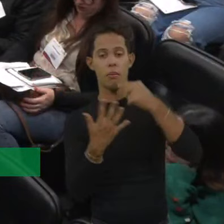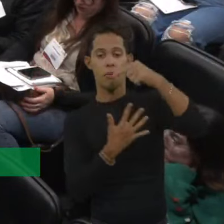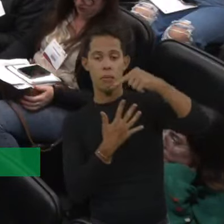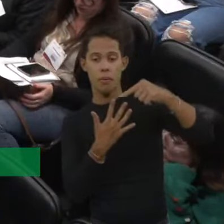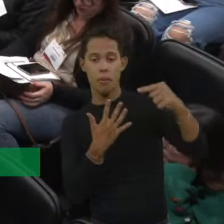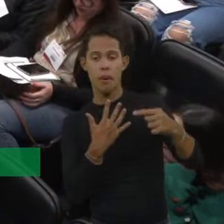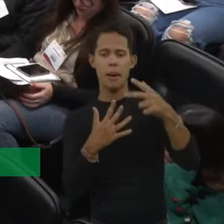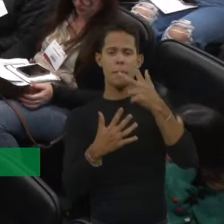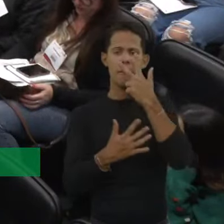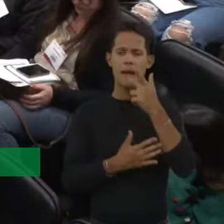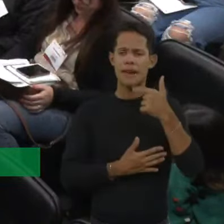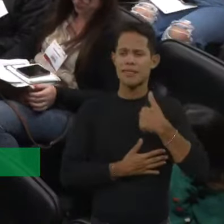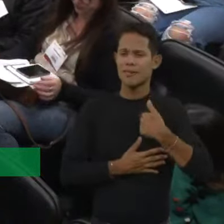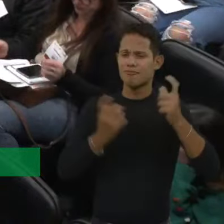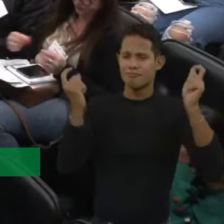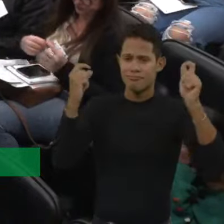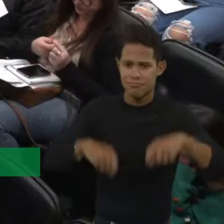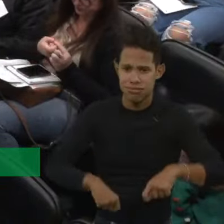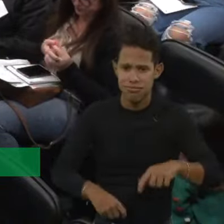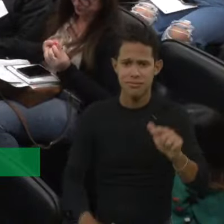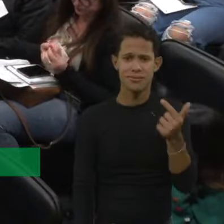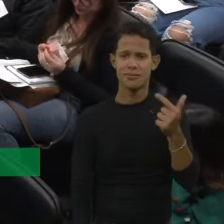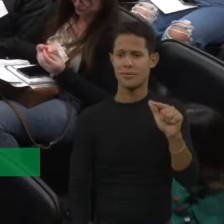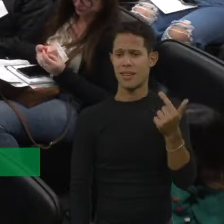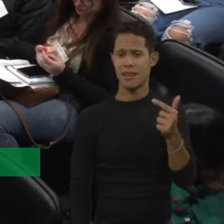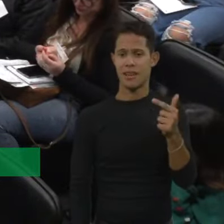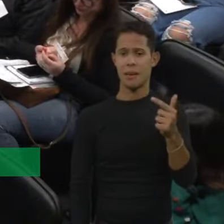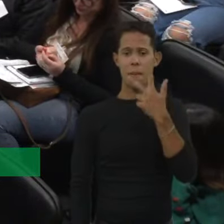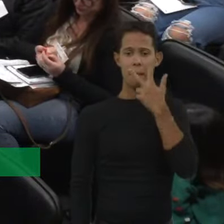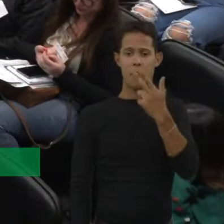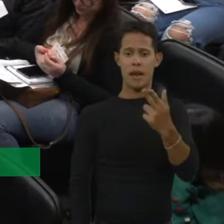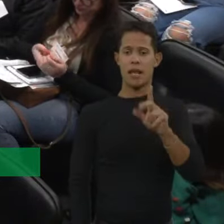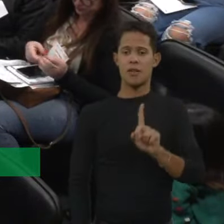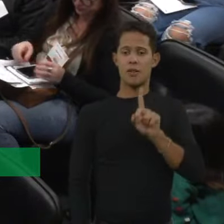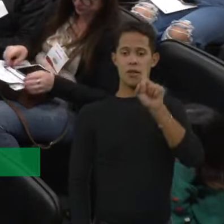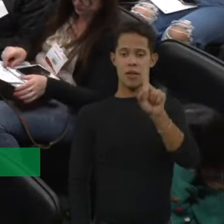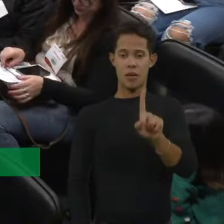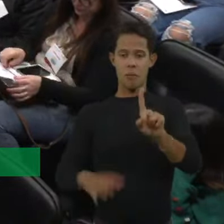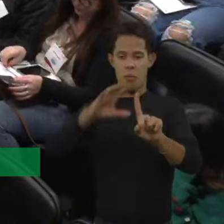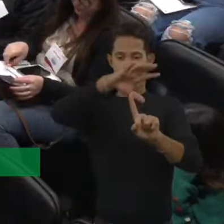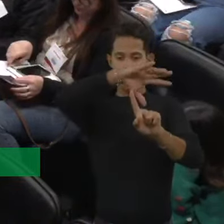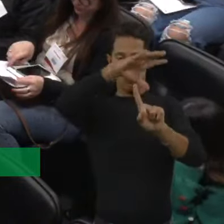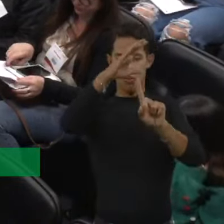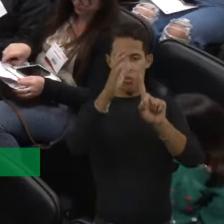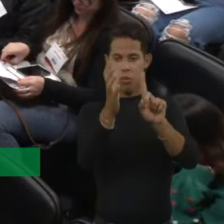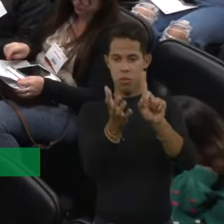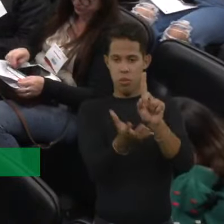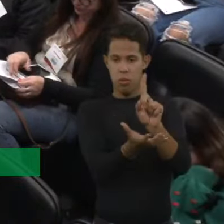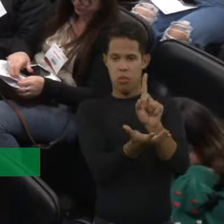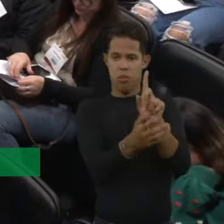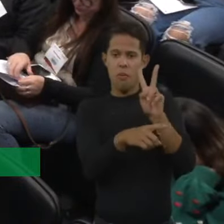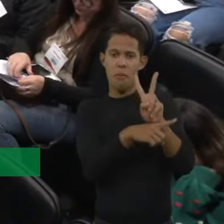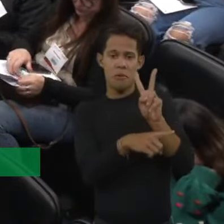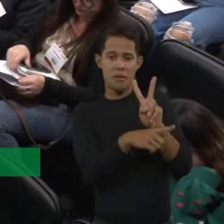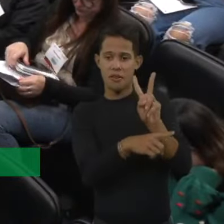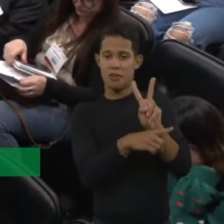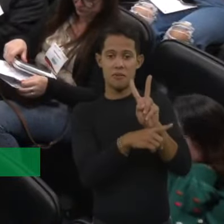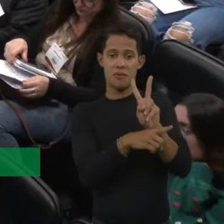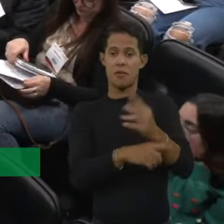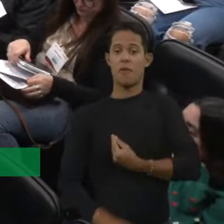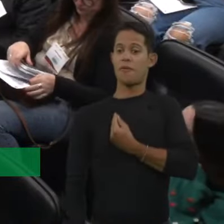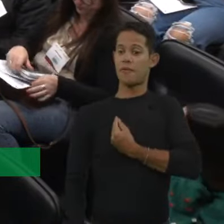mesmo, né? E você cerca o seu filho dentro de uma bolha, ou você se coloca dentro de uma bolha e deixa de viver.